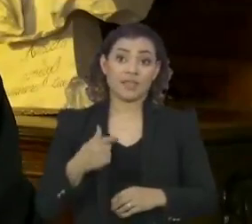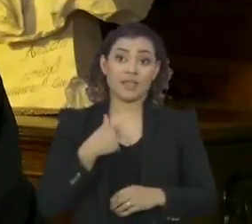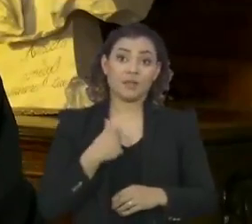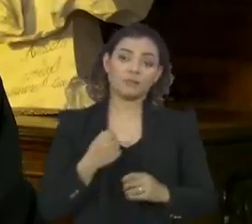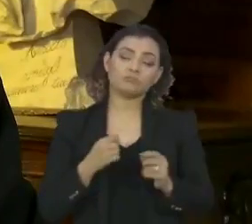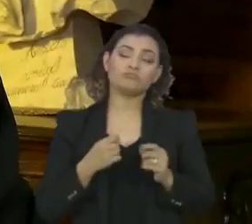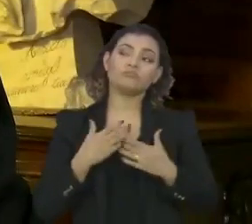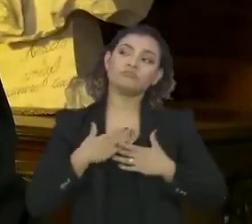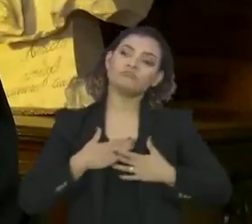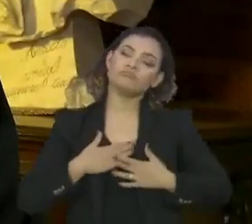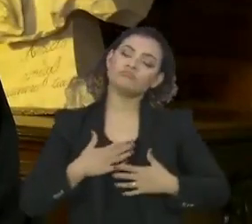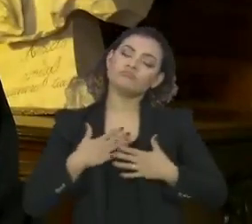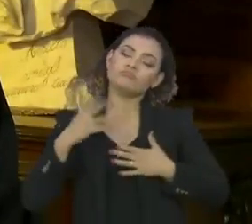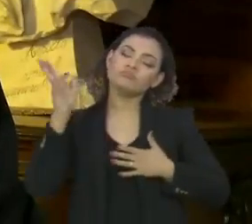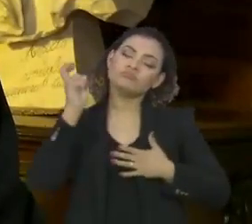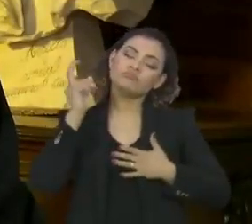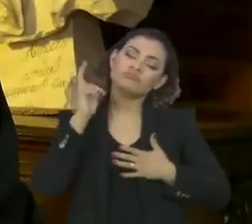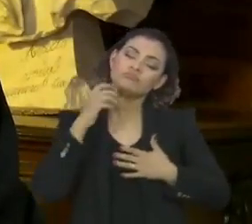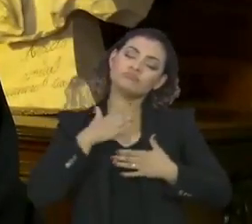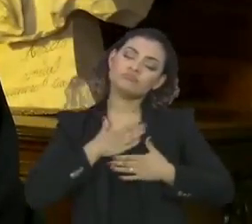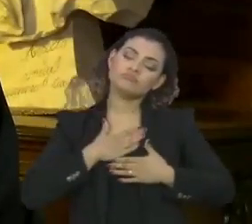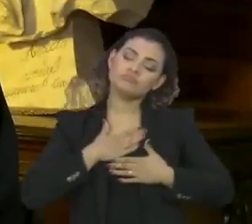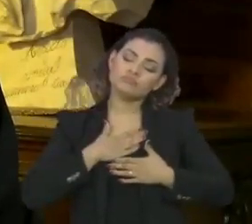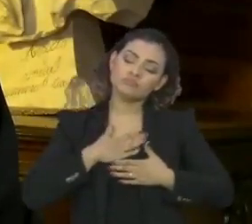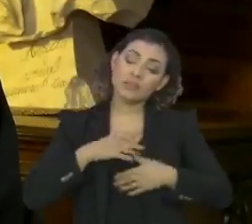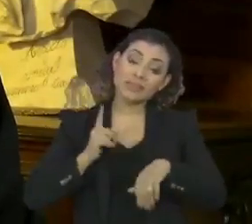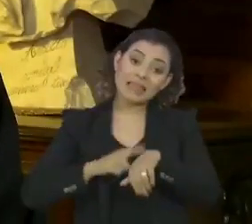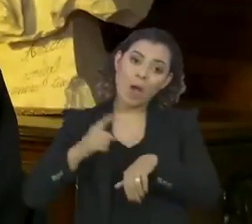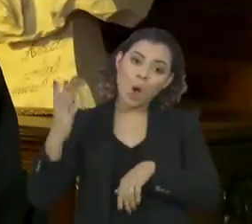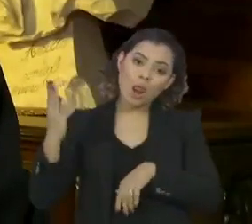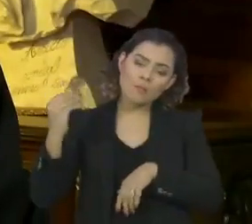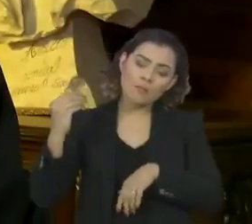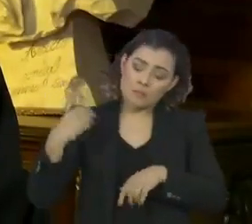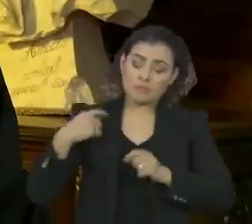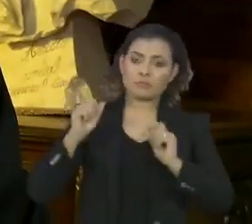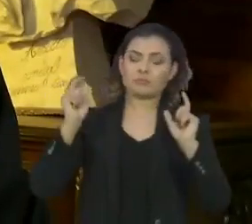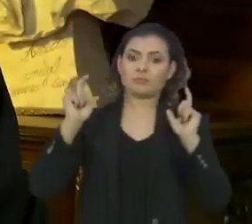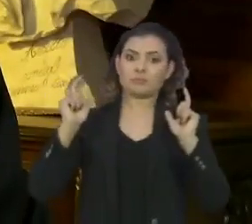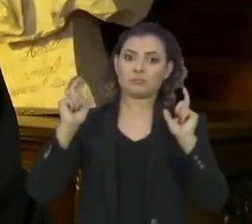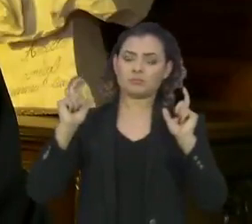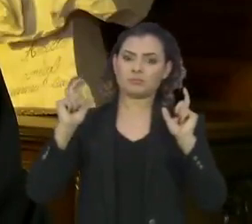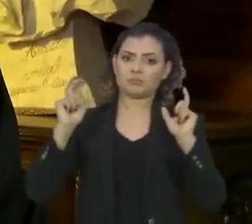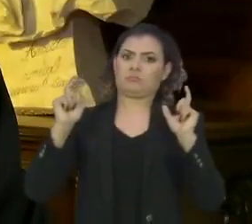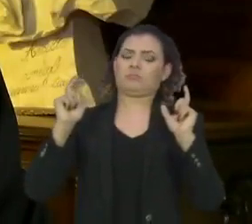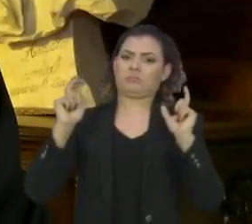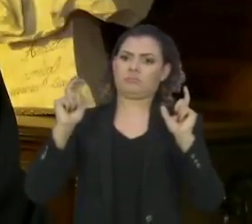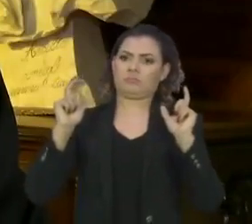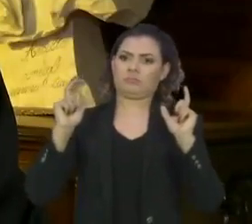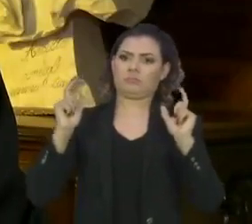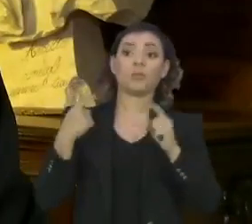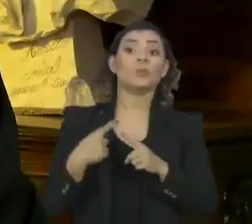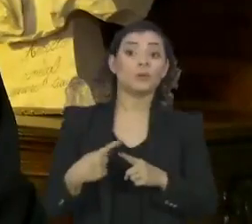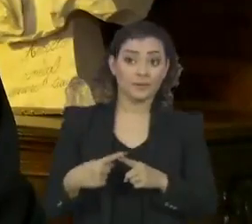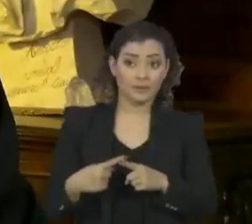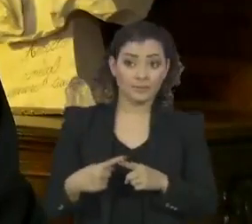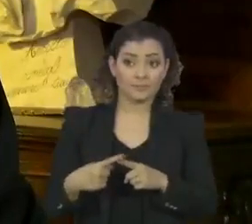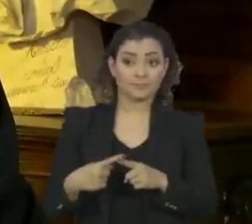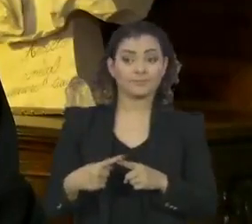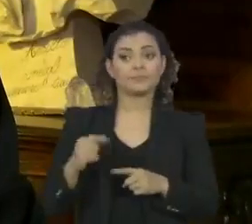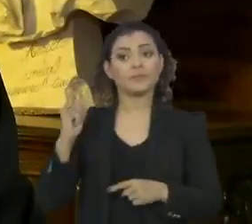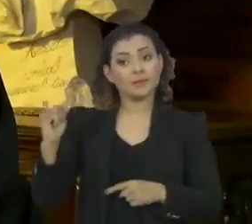assim dizer, né? Minha atenção ficou aguçada naquele momento, porque ele disse